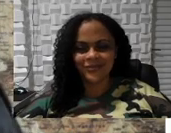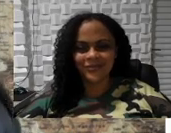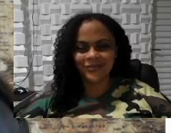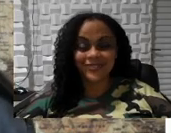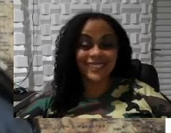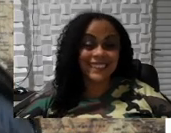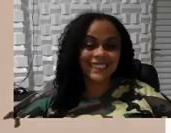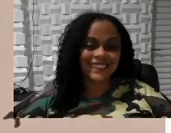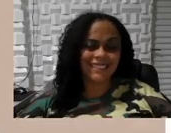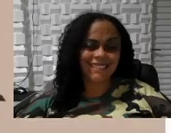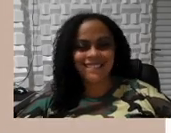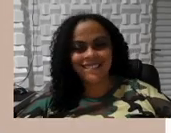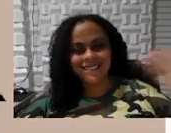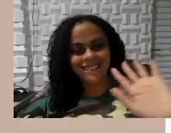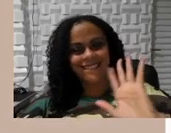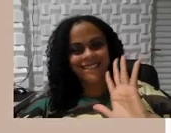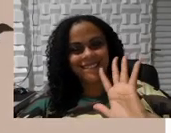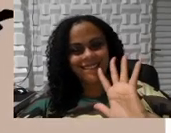assistir e até mais!